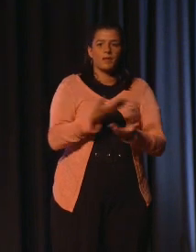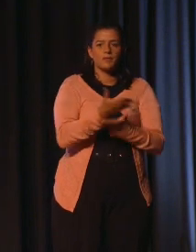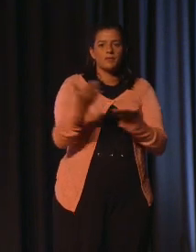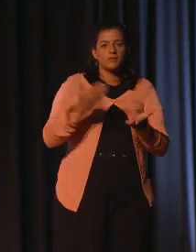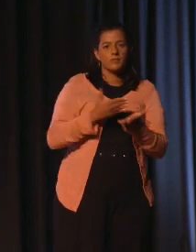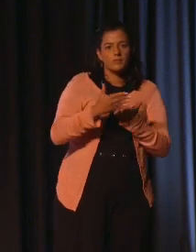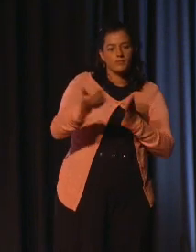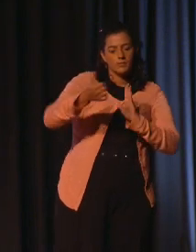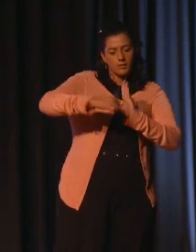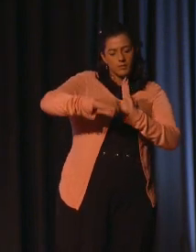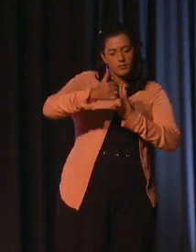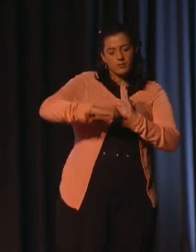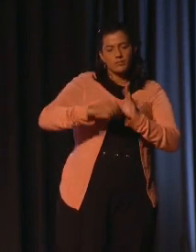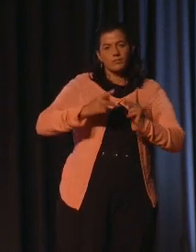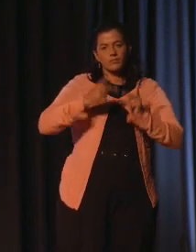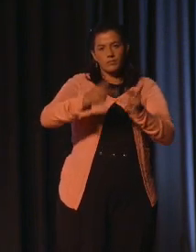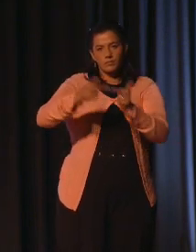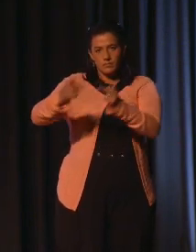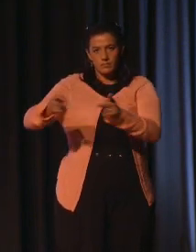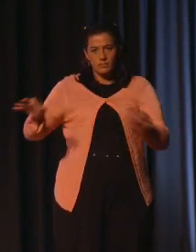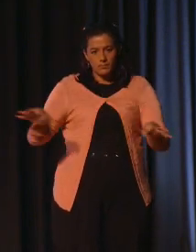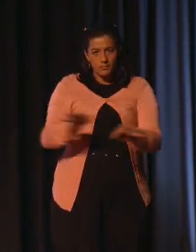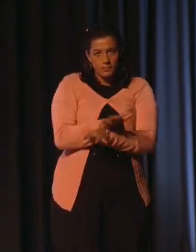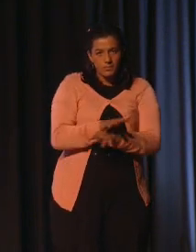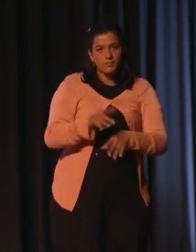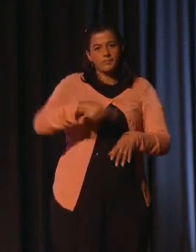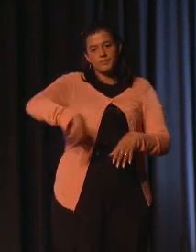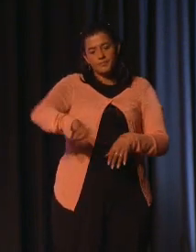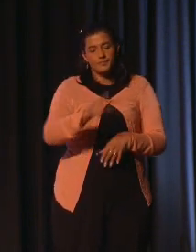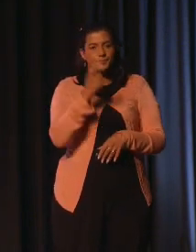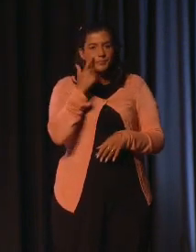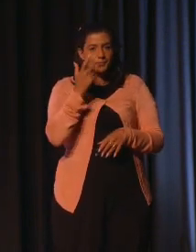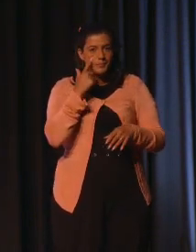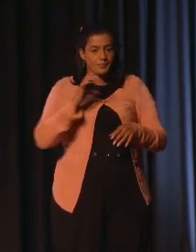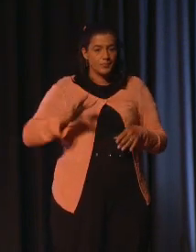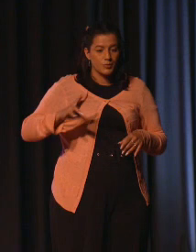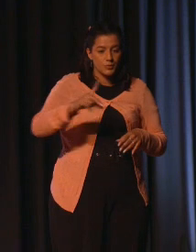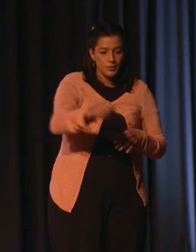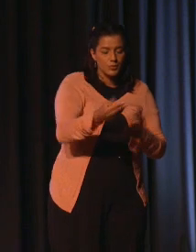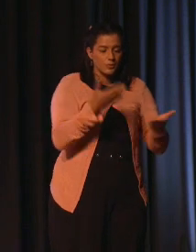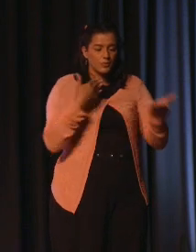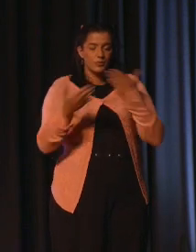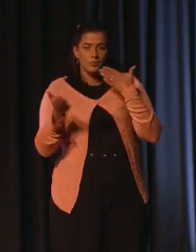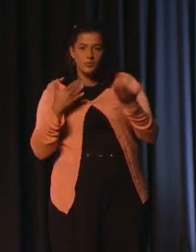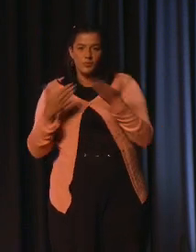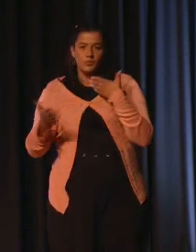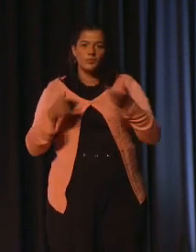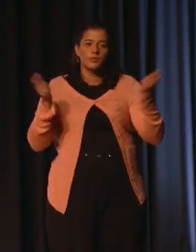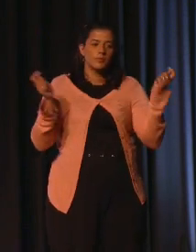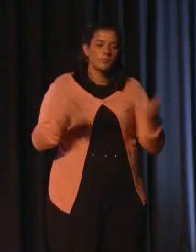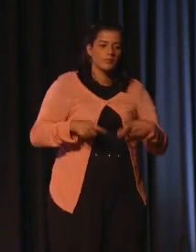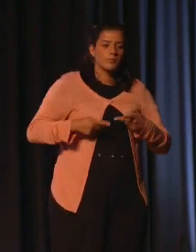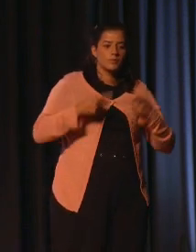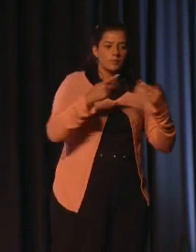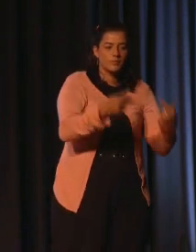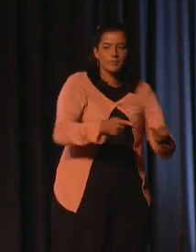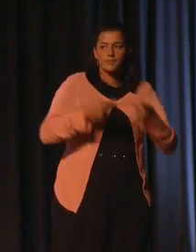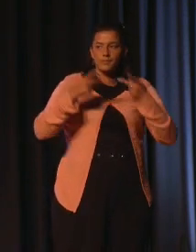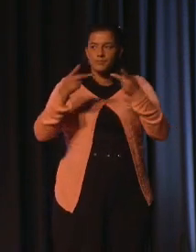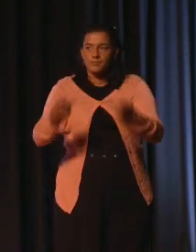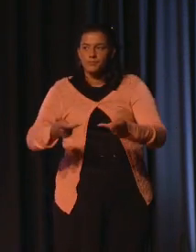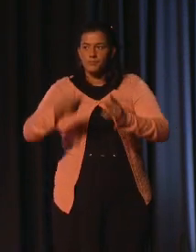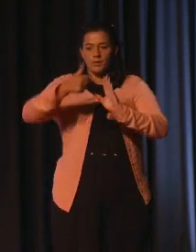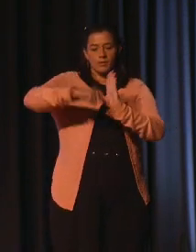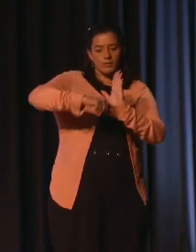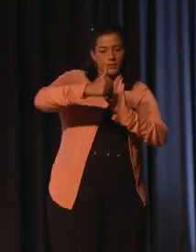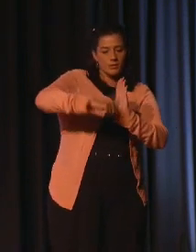reavaliação das visitas realizadas. Então, assim, vamos verificar tudo que a gente discutiu com os serviços visitados para avaliar